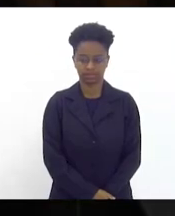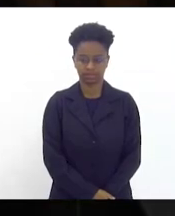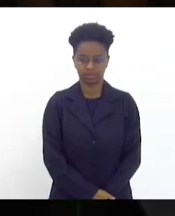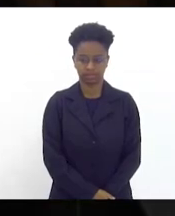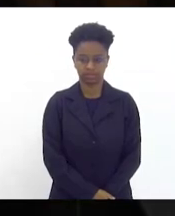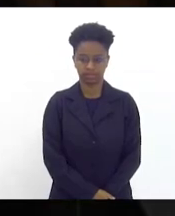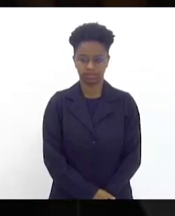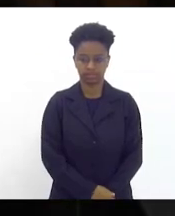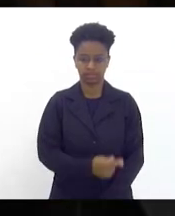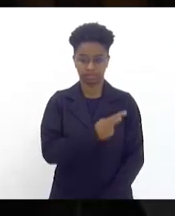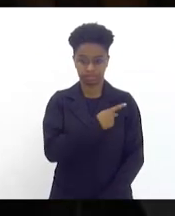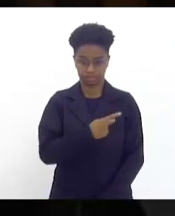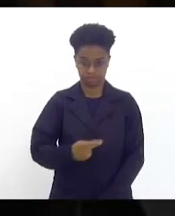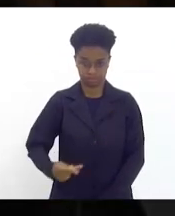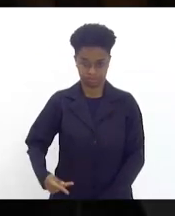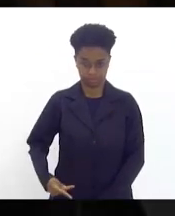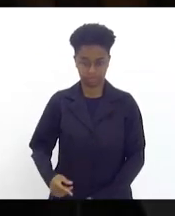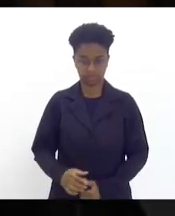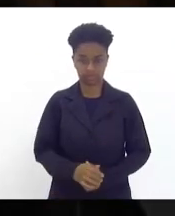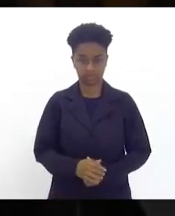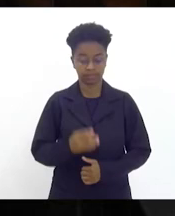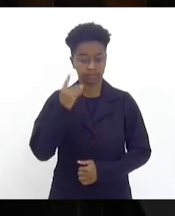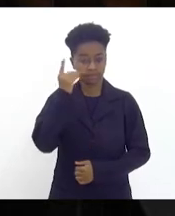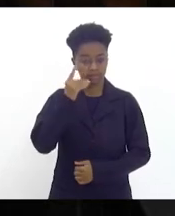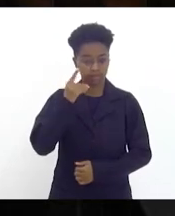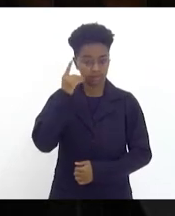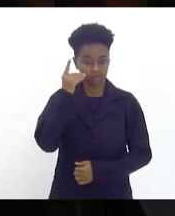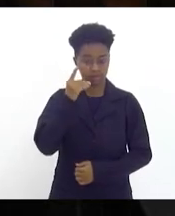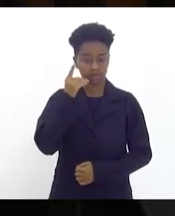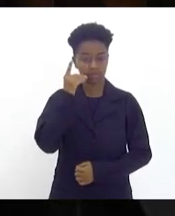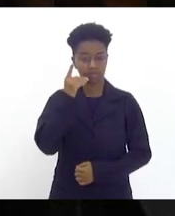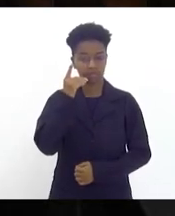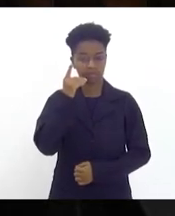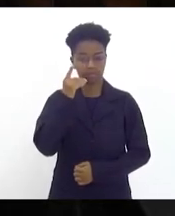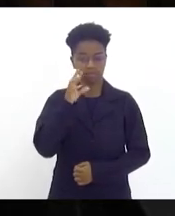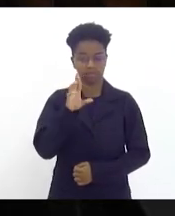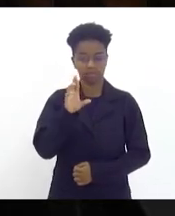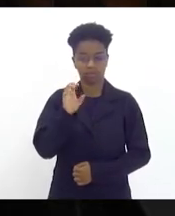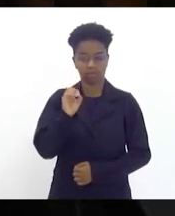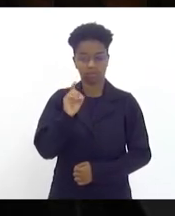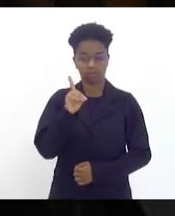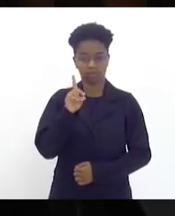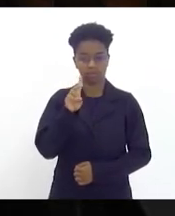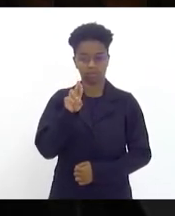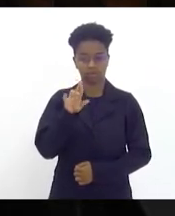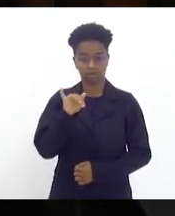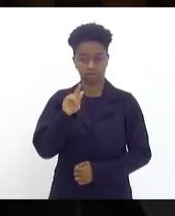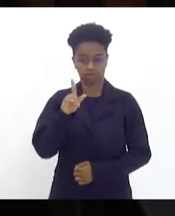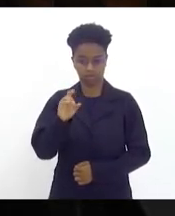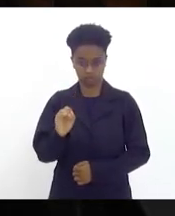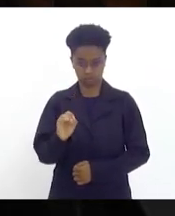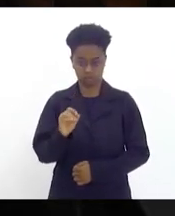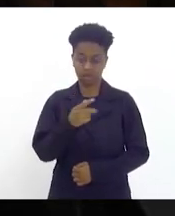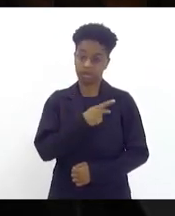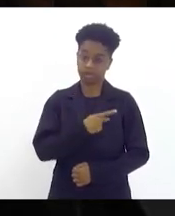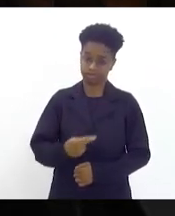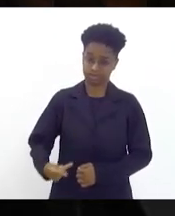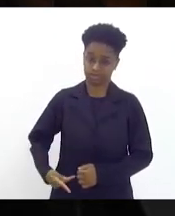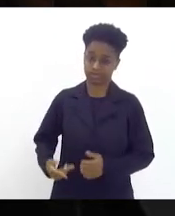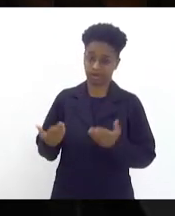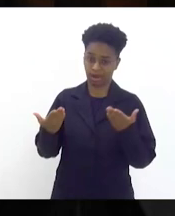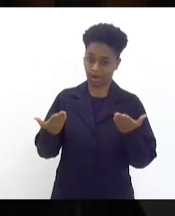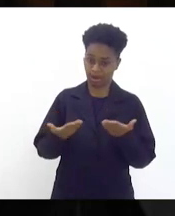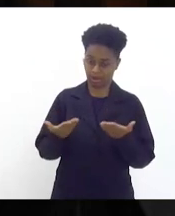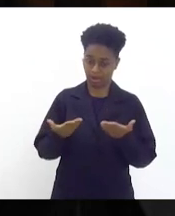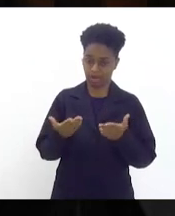senhor presidente Deputado Rodrigo Amorim Presidente exercício